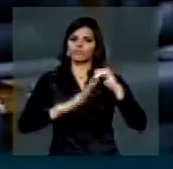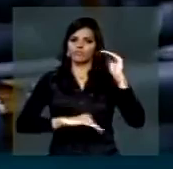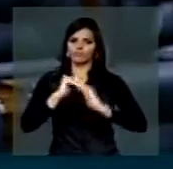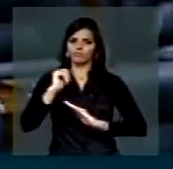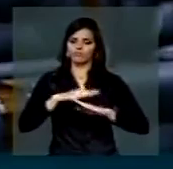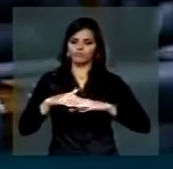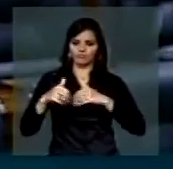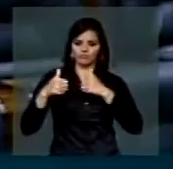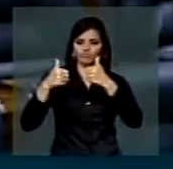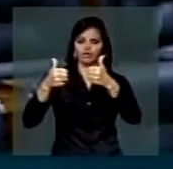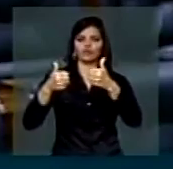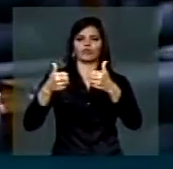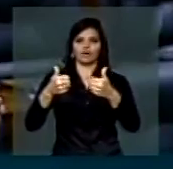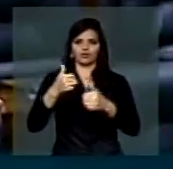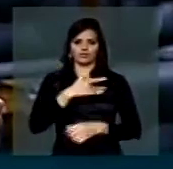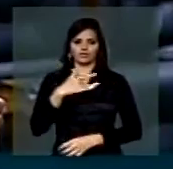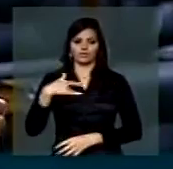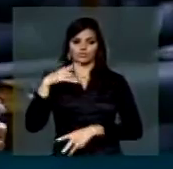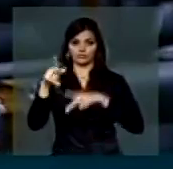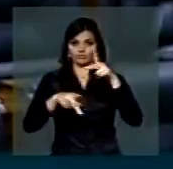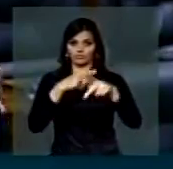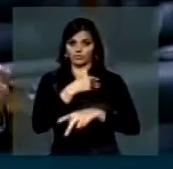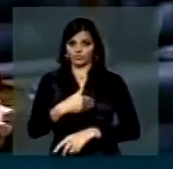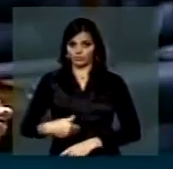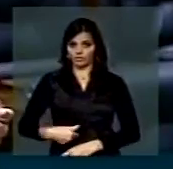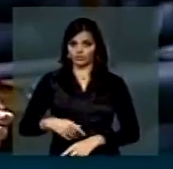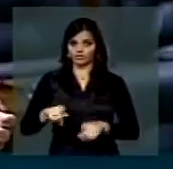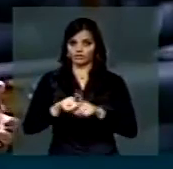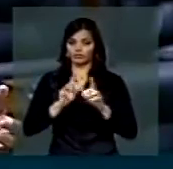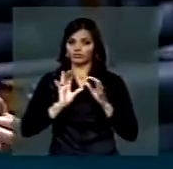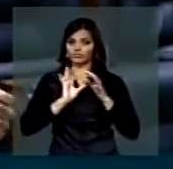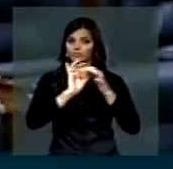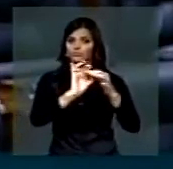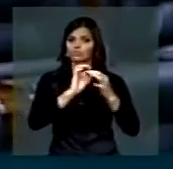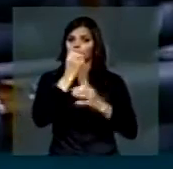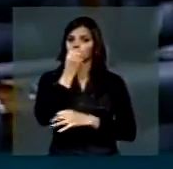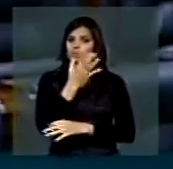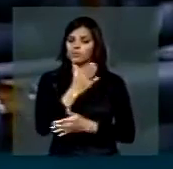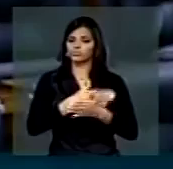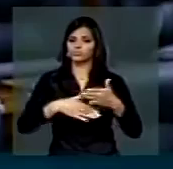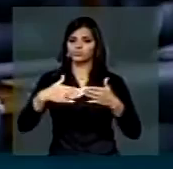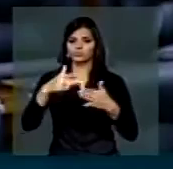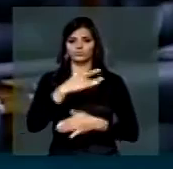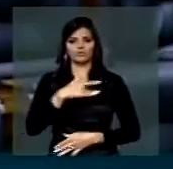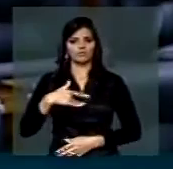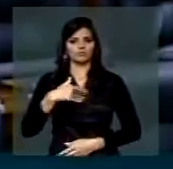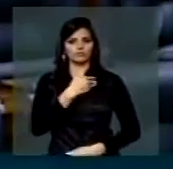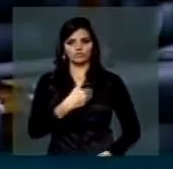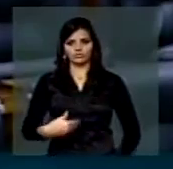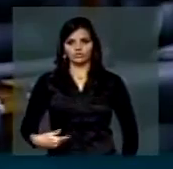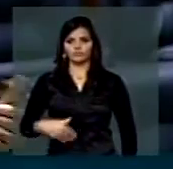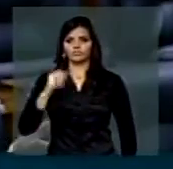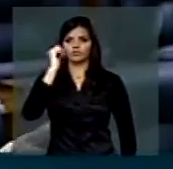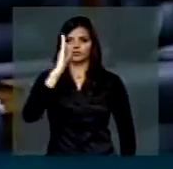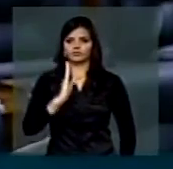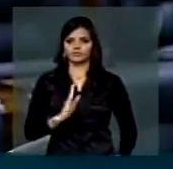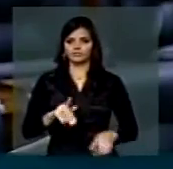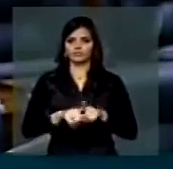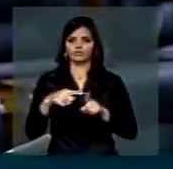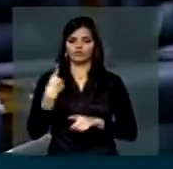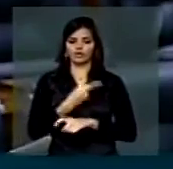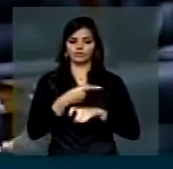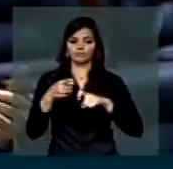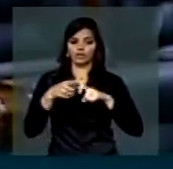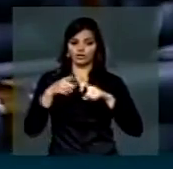saúde pública do país, que ele vem para se somar a tudo de bom que tem a saúde pública brasileira, inclusive nós, os